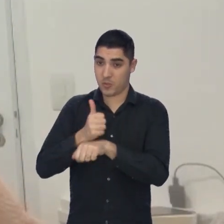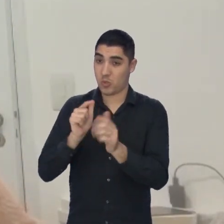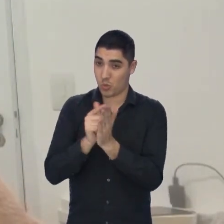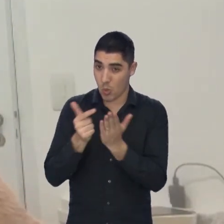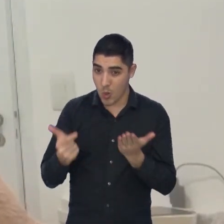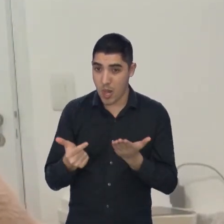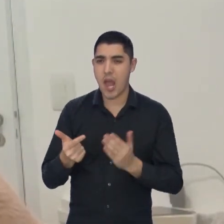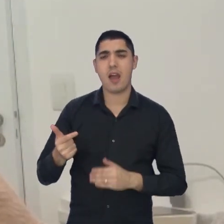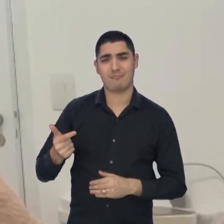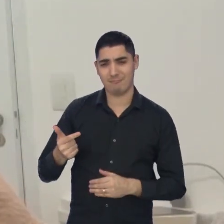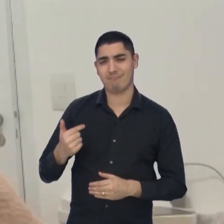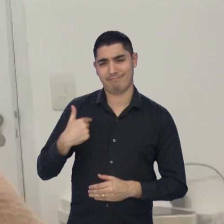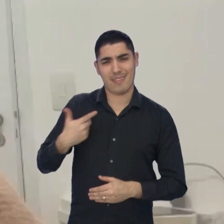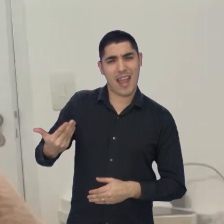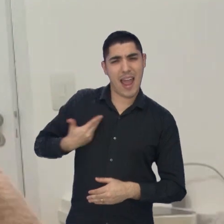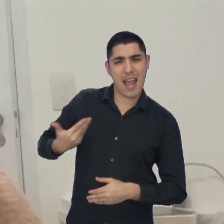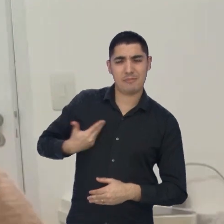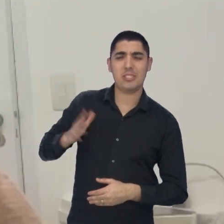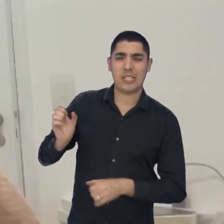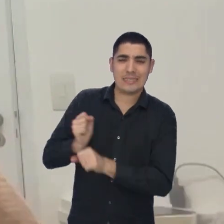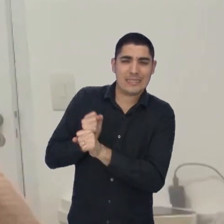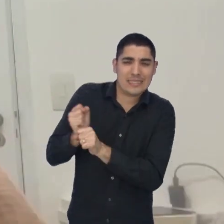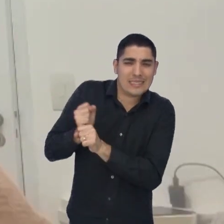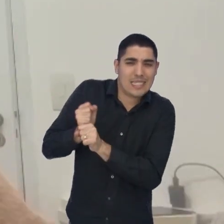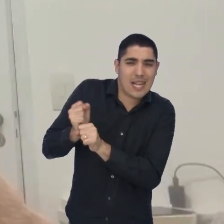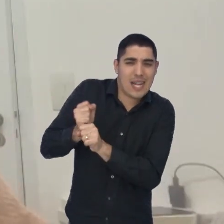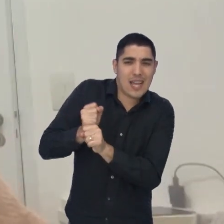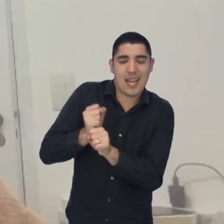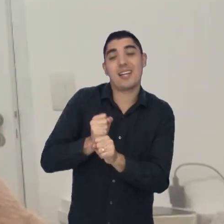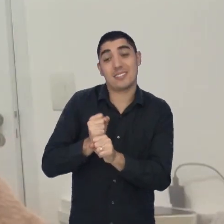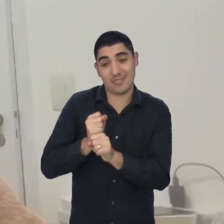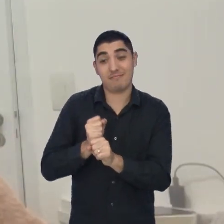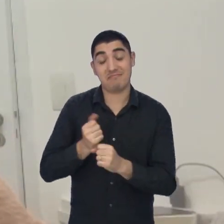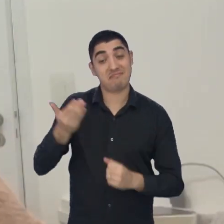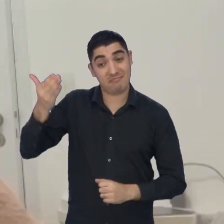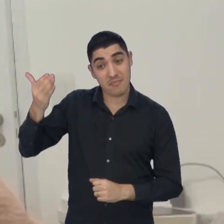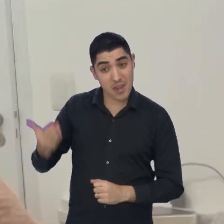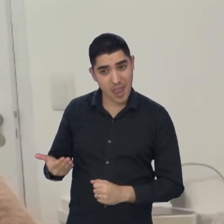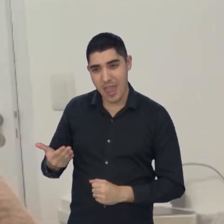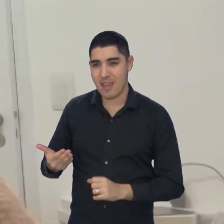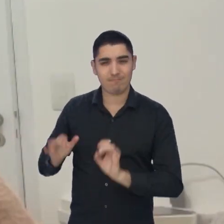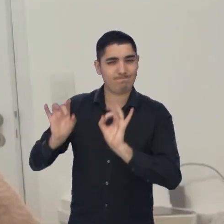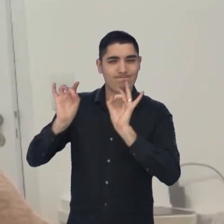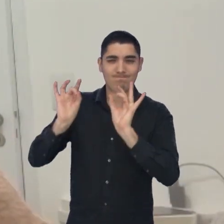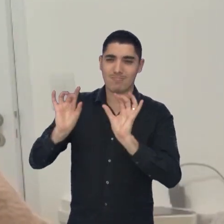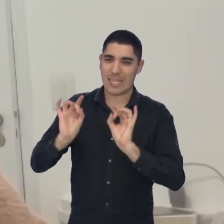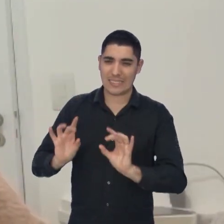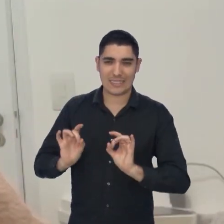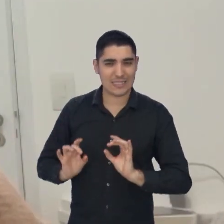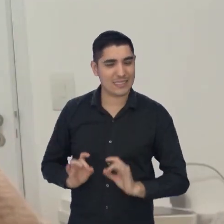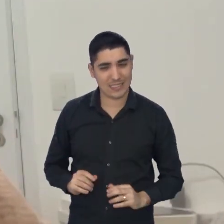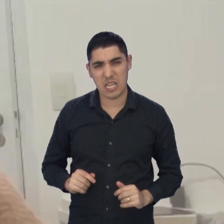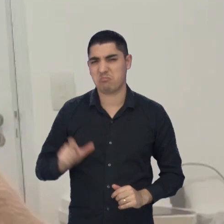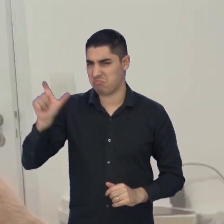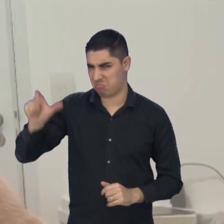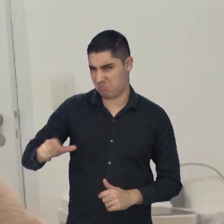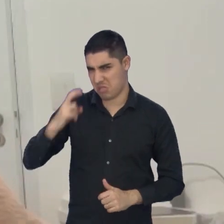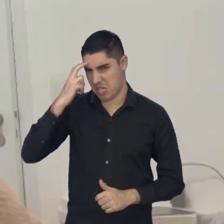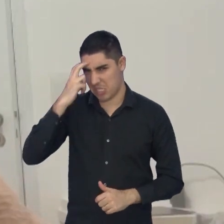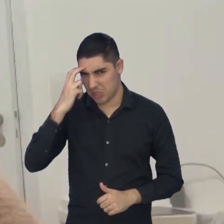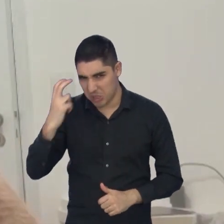de muita longa data e é uma pessoa muito especial,